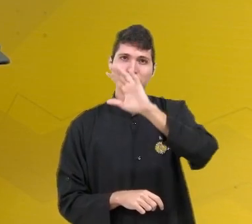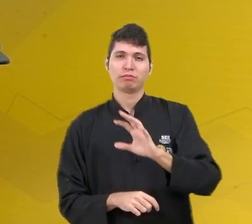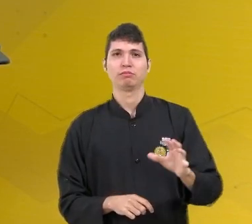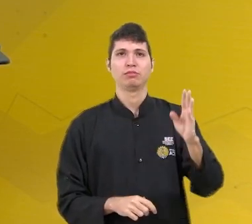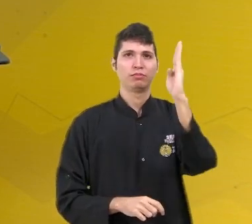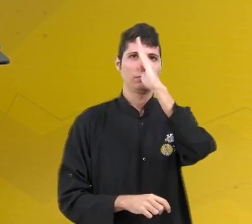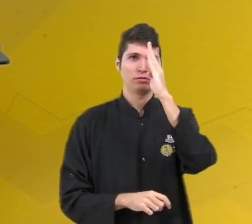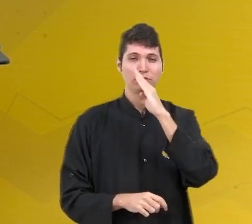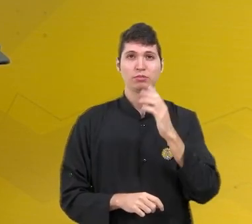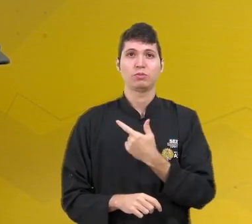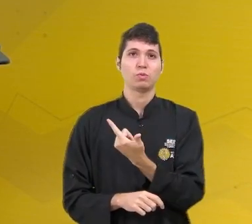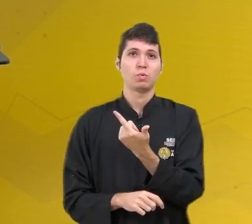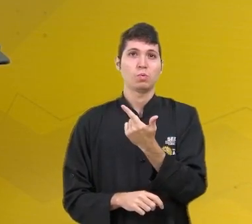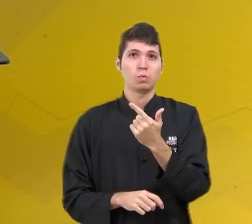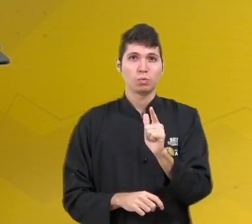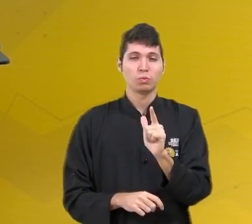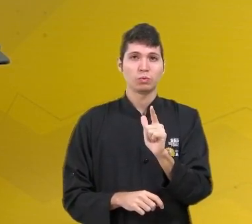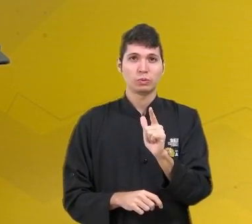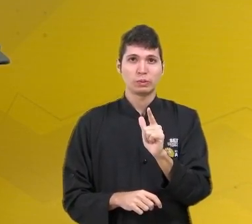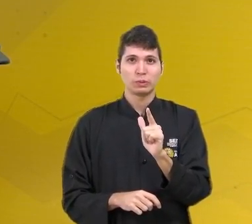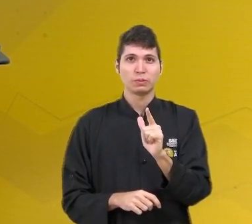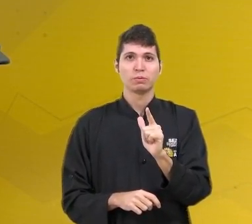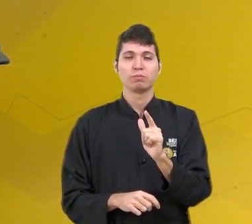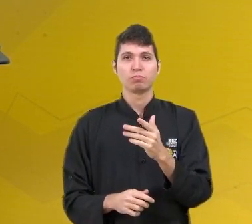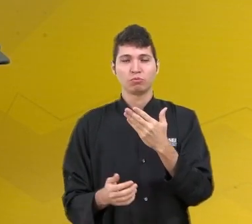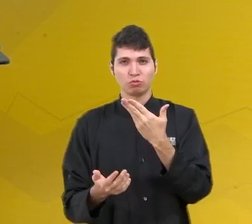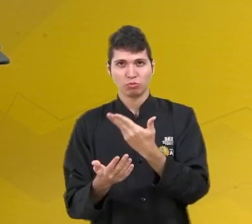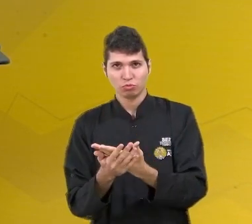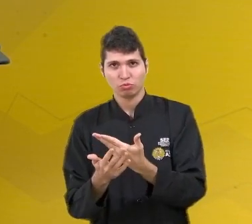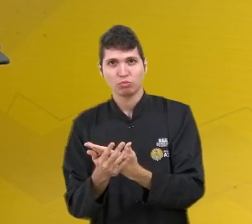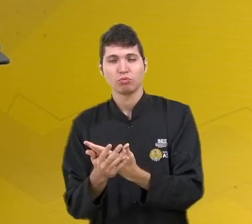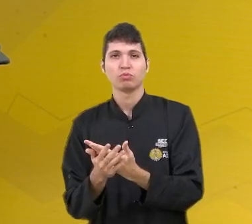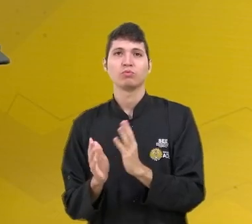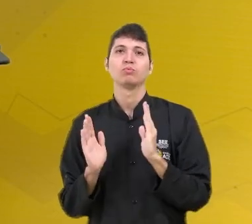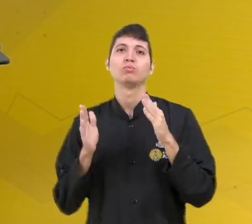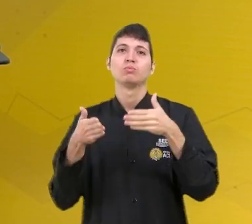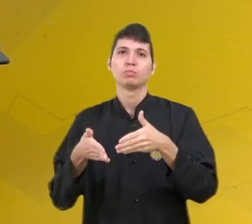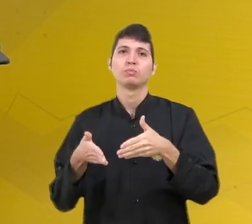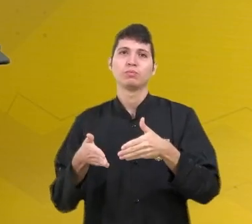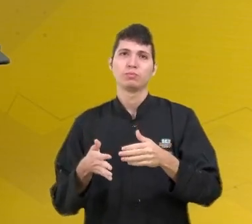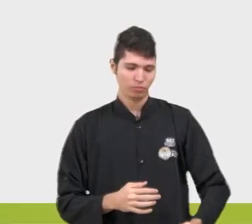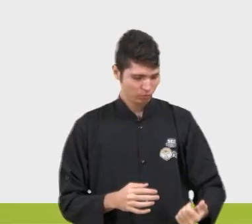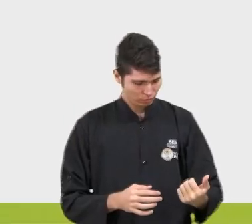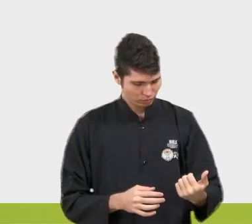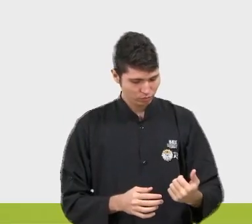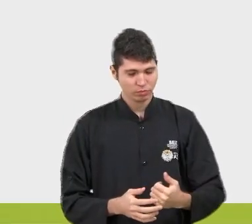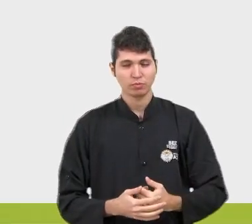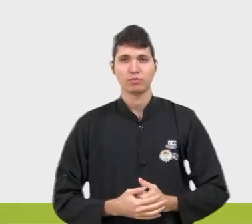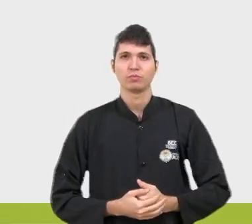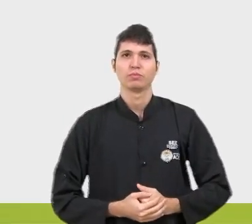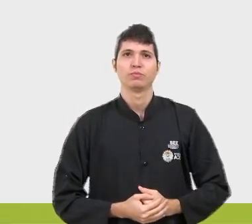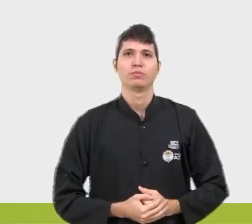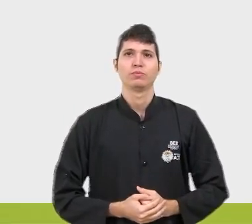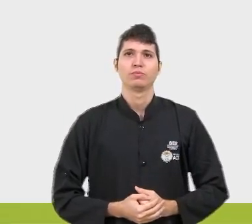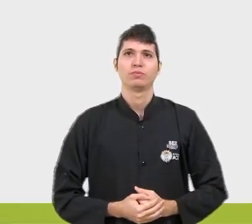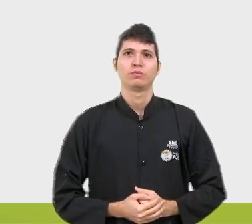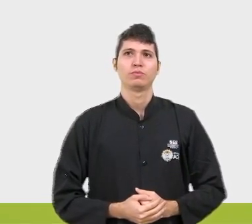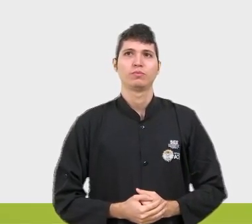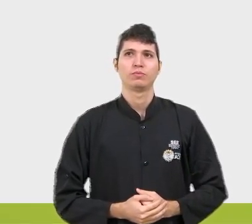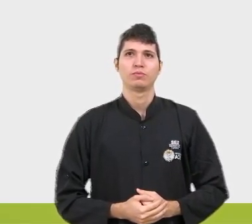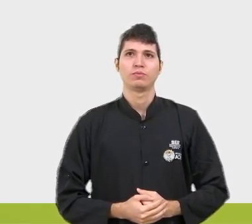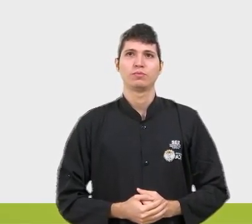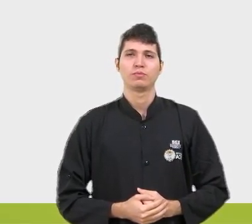algumas outras que também é a caráter de estudo, tá? Então vamos lá para a aula. Como todas as vezes,